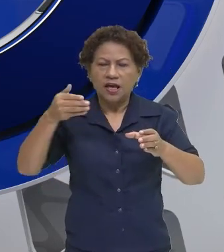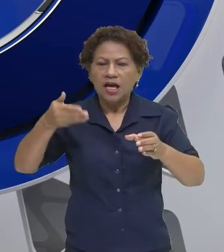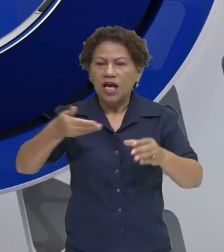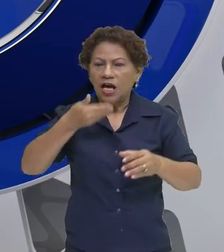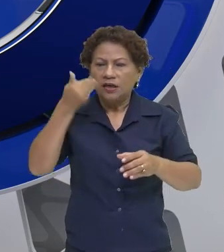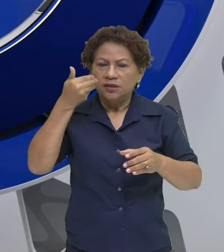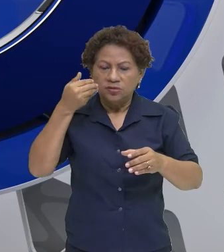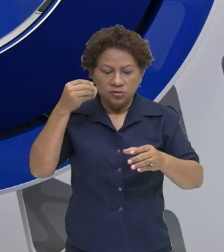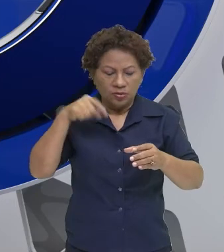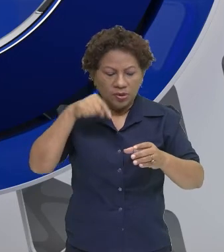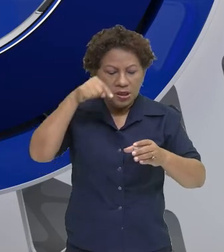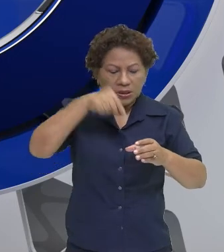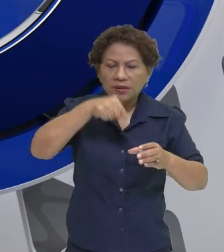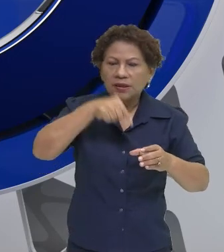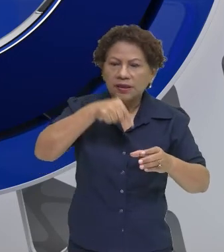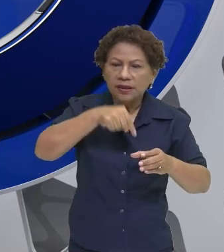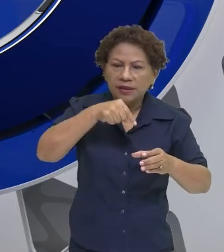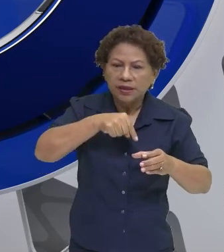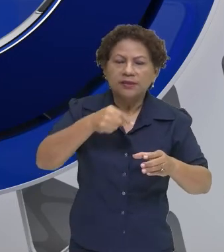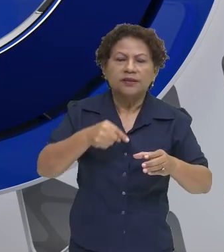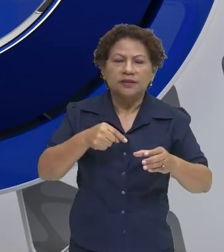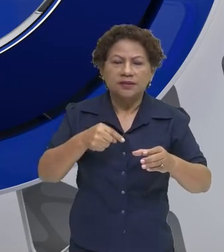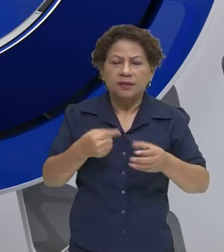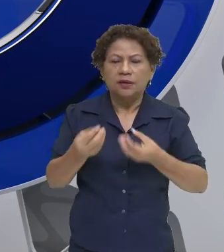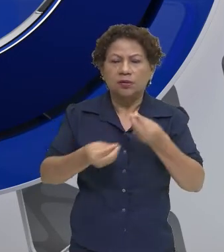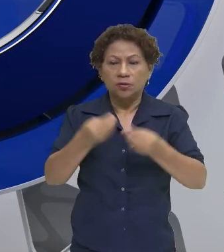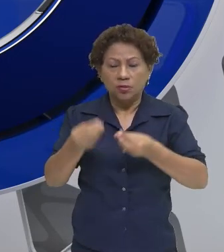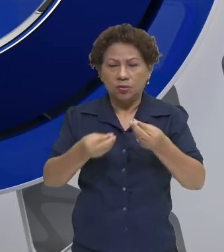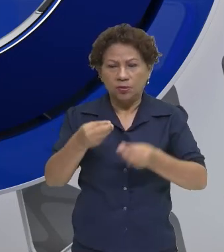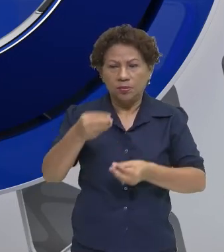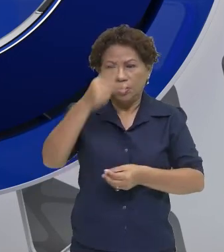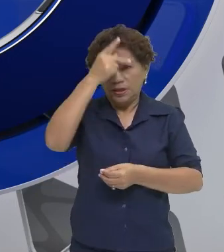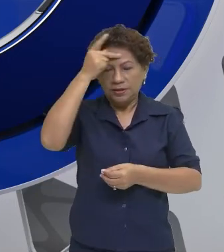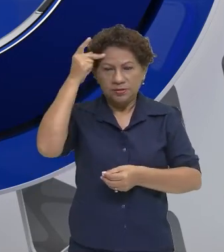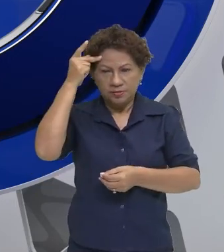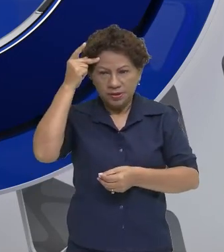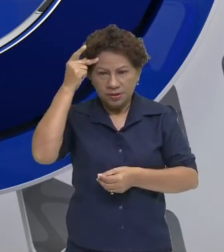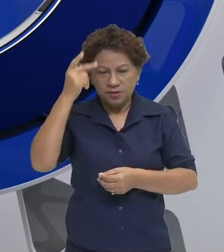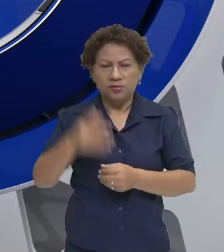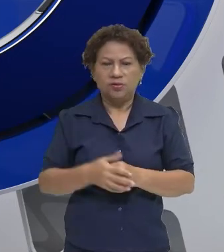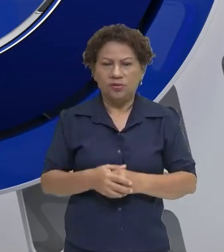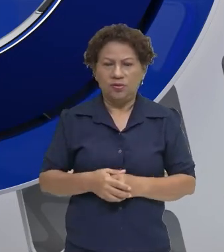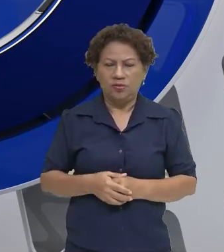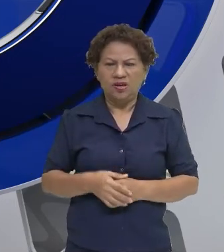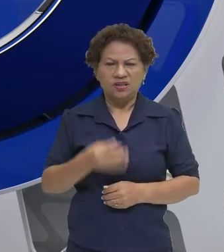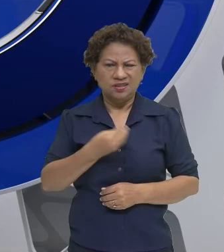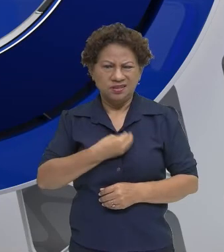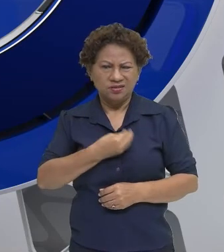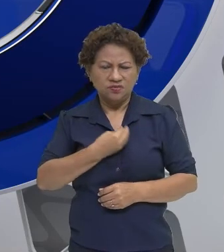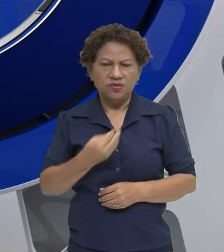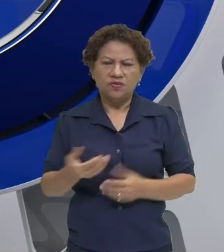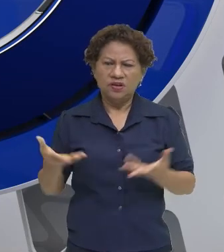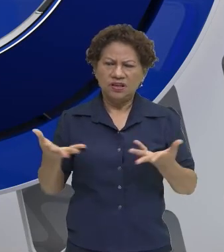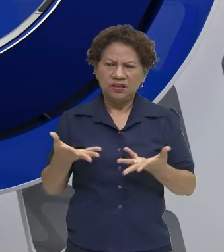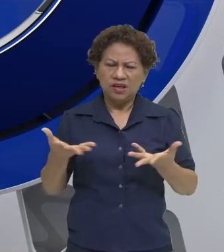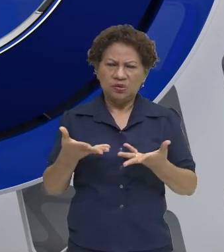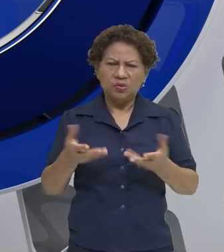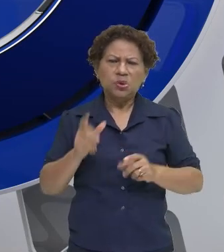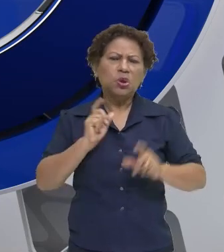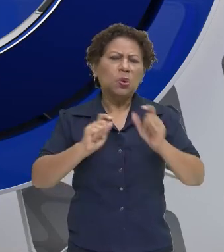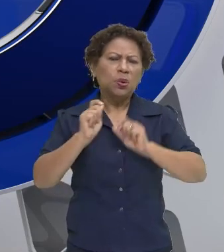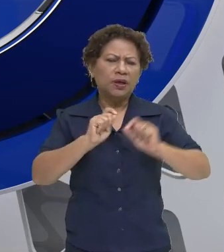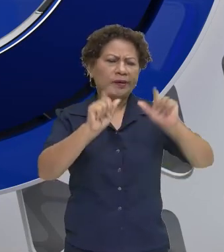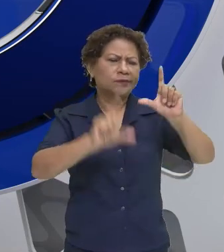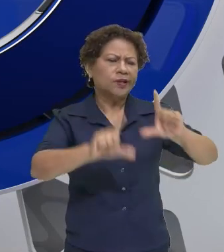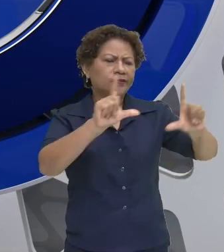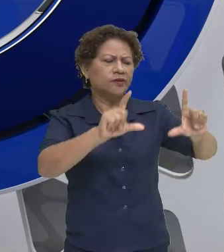esse enlatado? É como que se as pessoas, vivemos hoje até isso no mundo de hoje, o que a televisão passa,